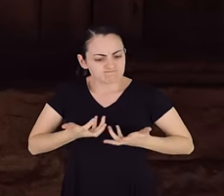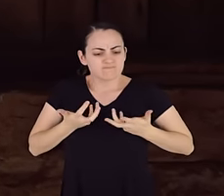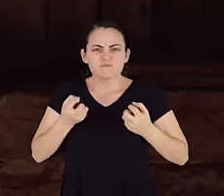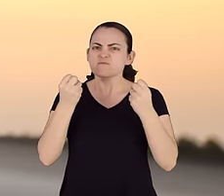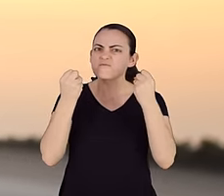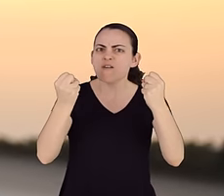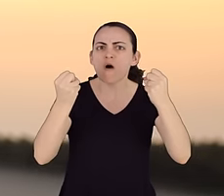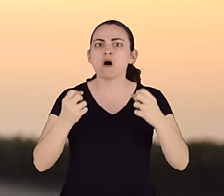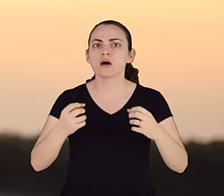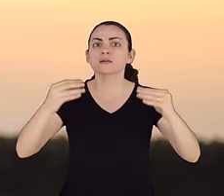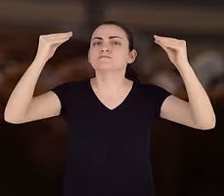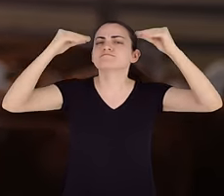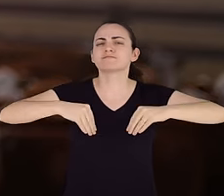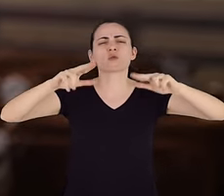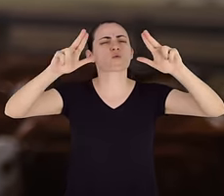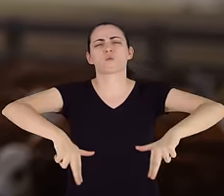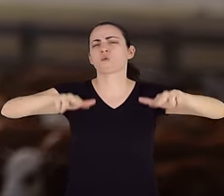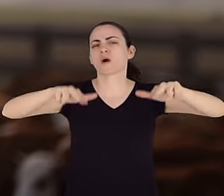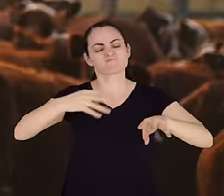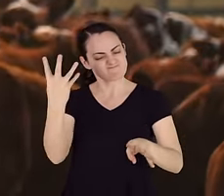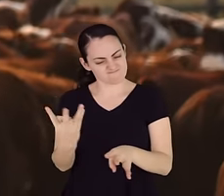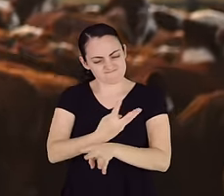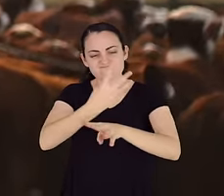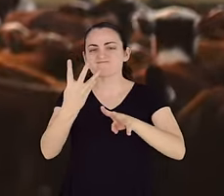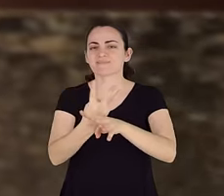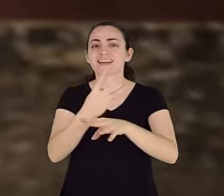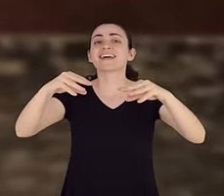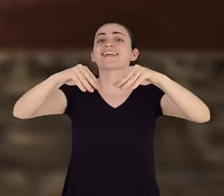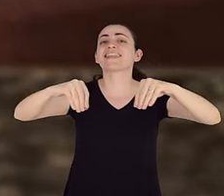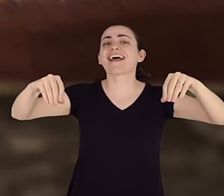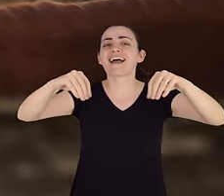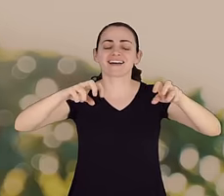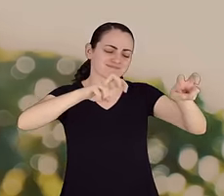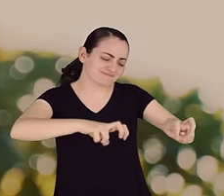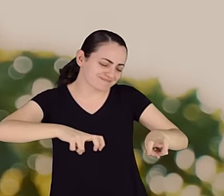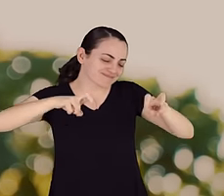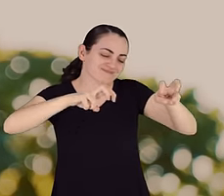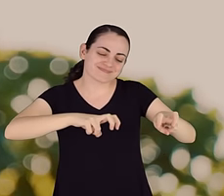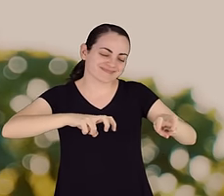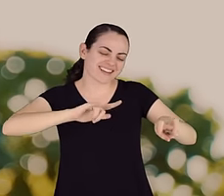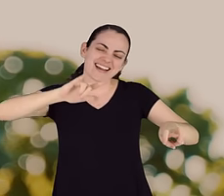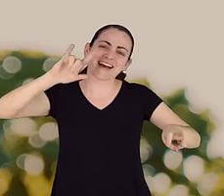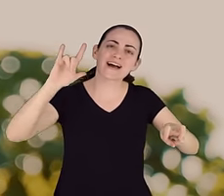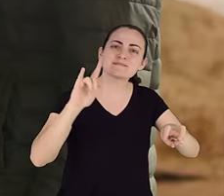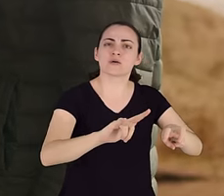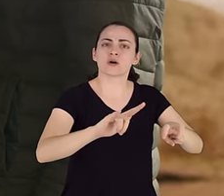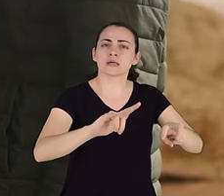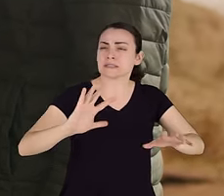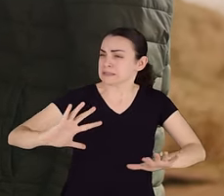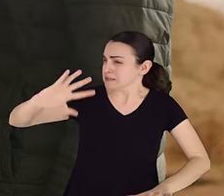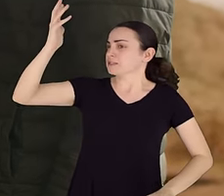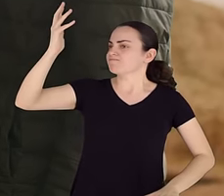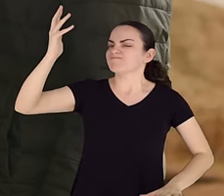gente entender que toda esperança vive na perseverança, na alma, no coração, no amor à terra. O